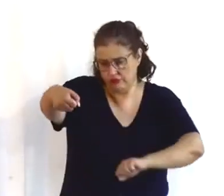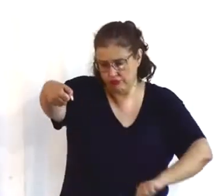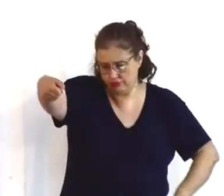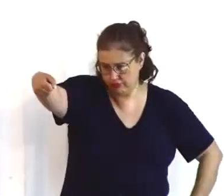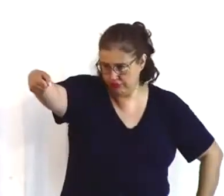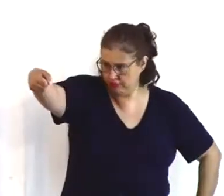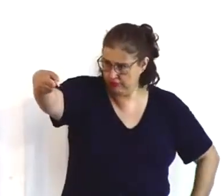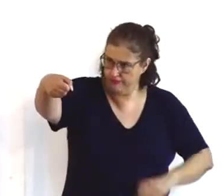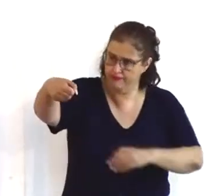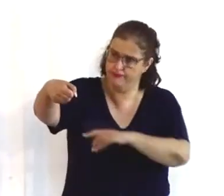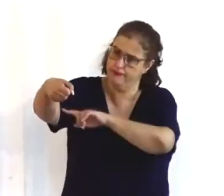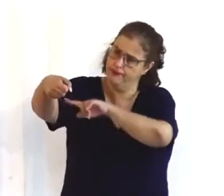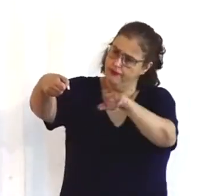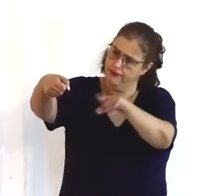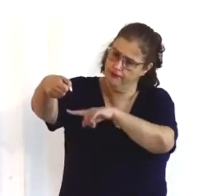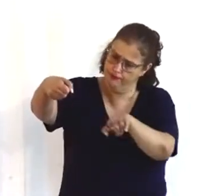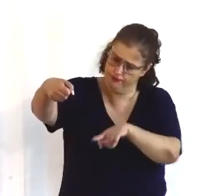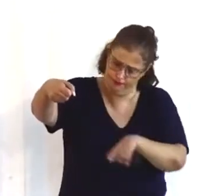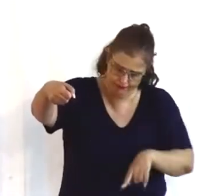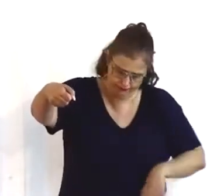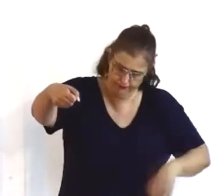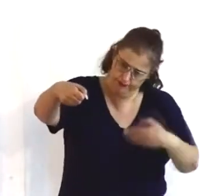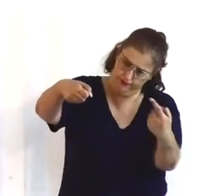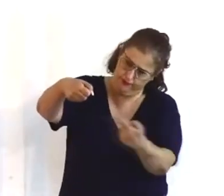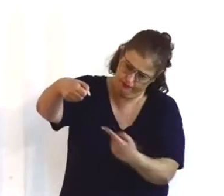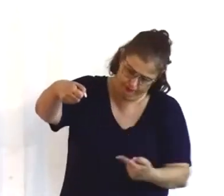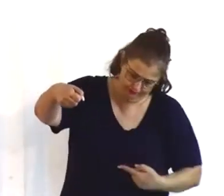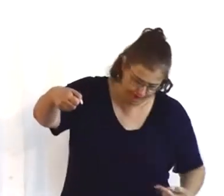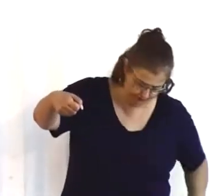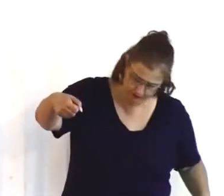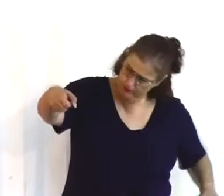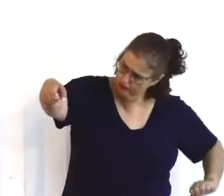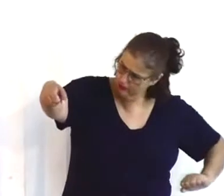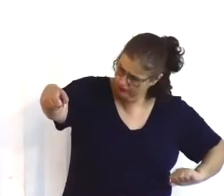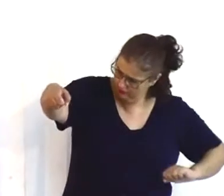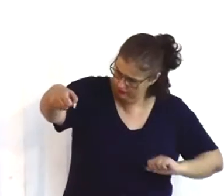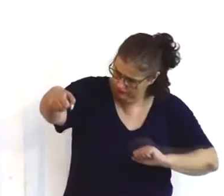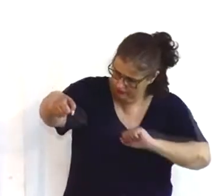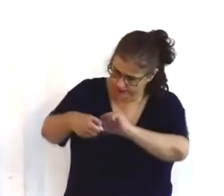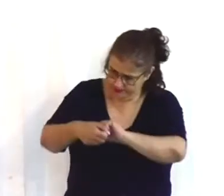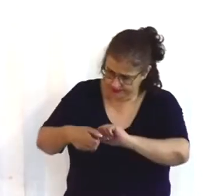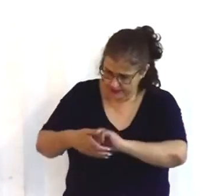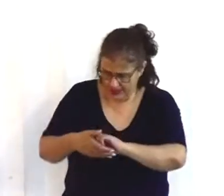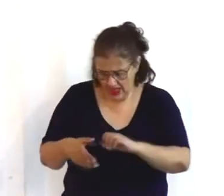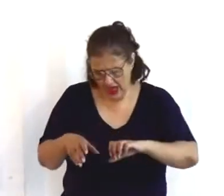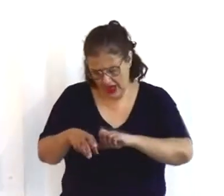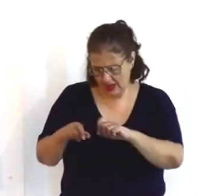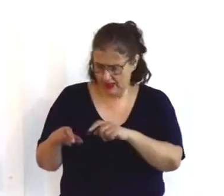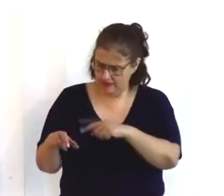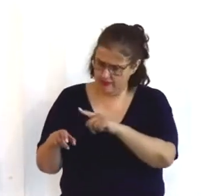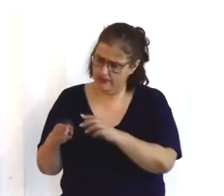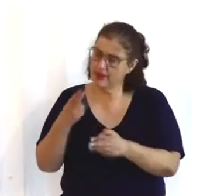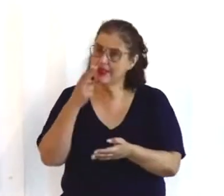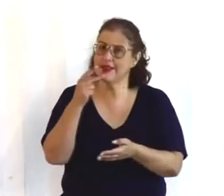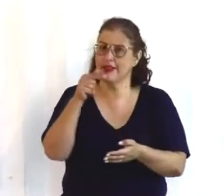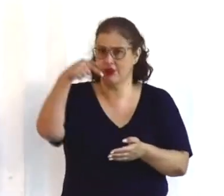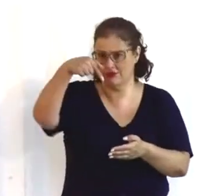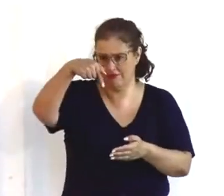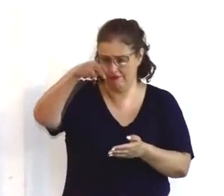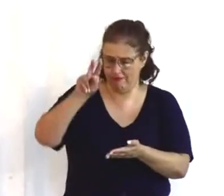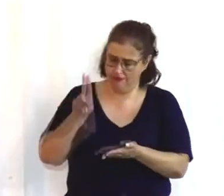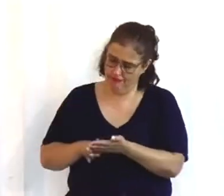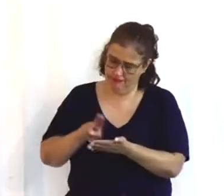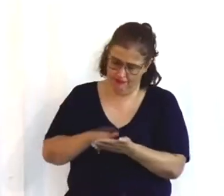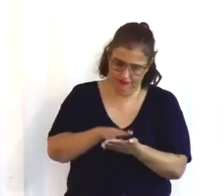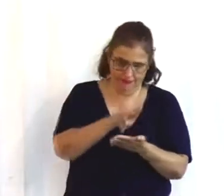dentro e por fora, de todo selado com 7 selos. Vi também um anjo forte que